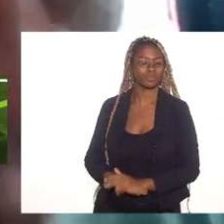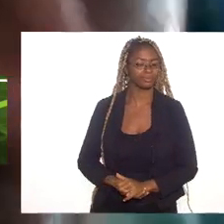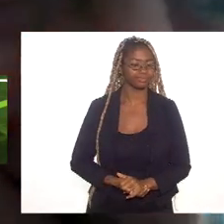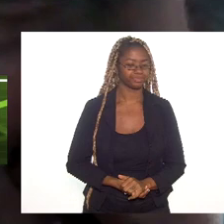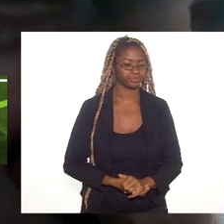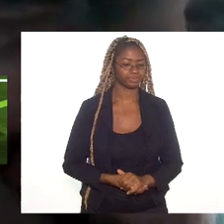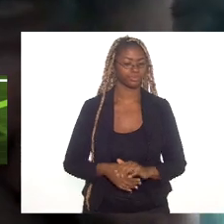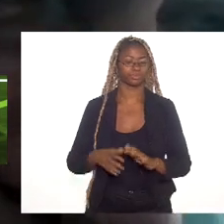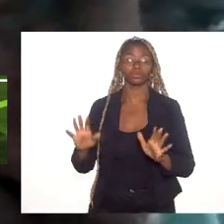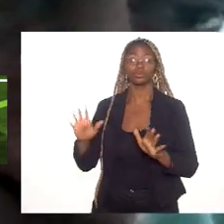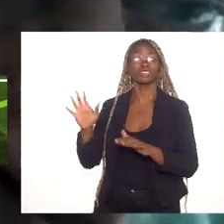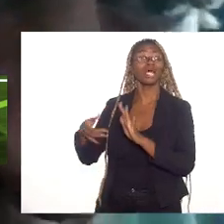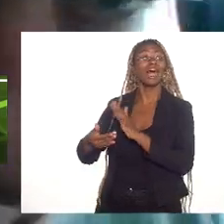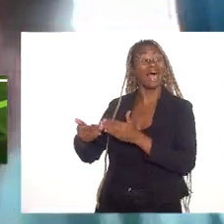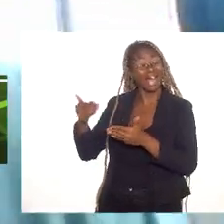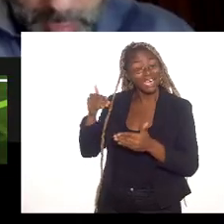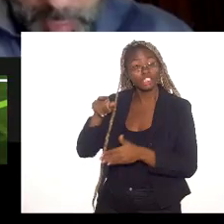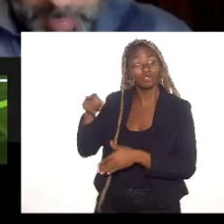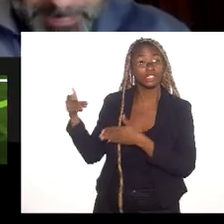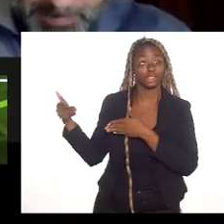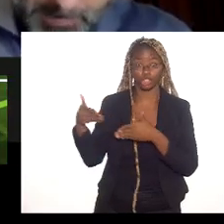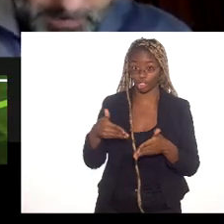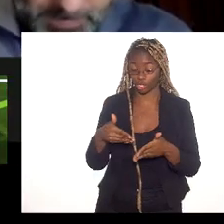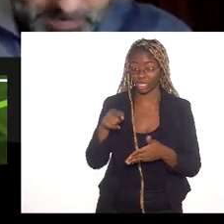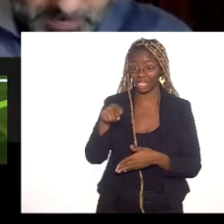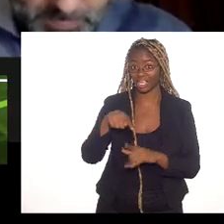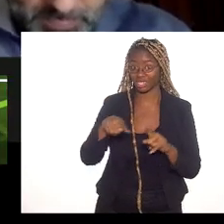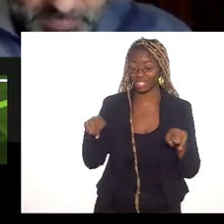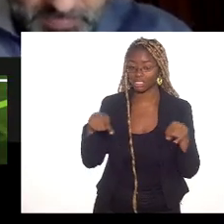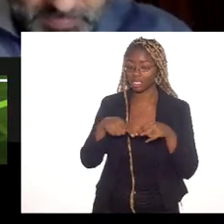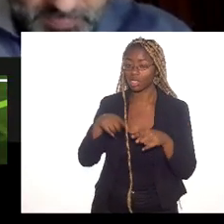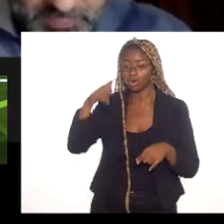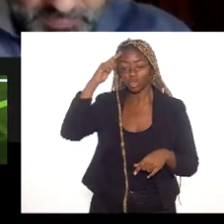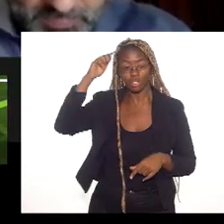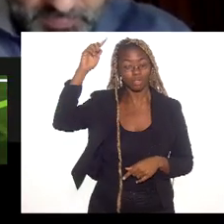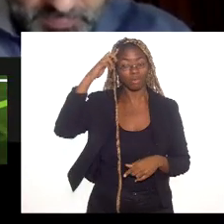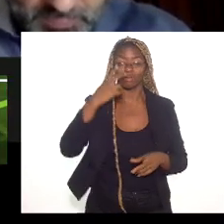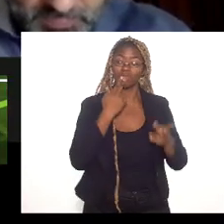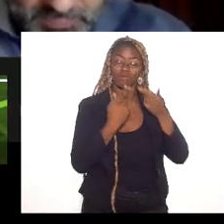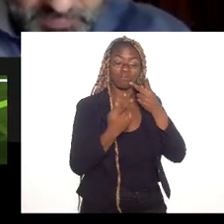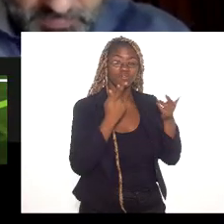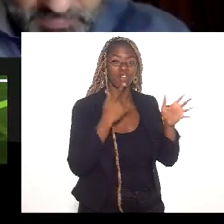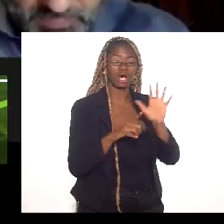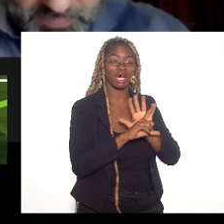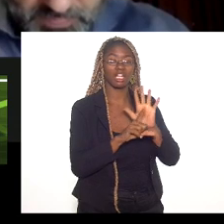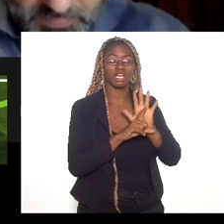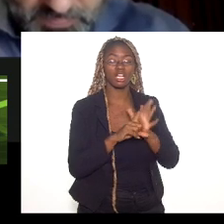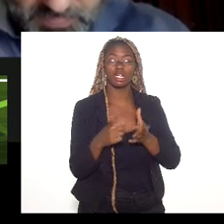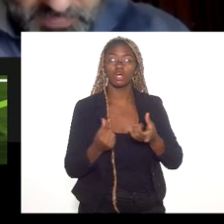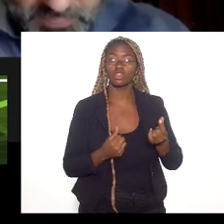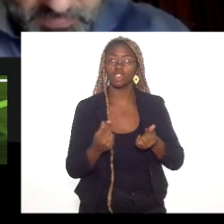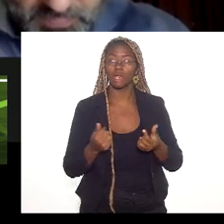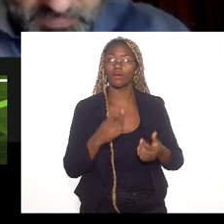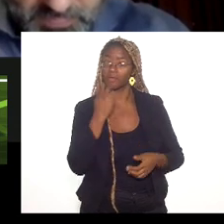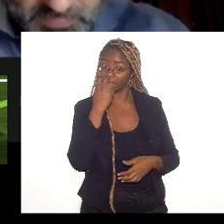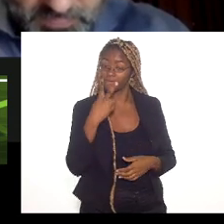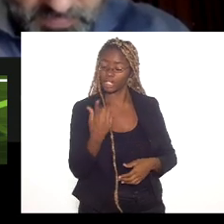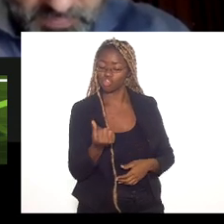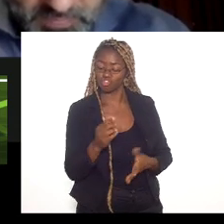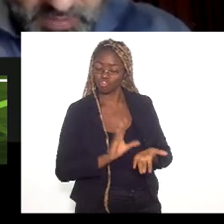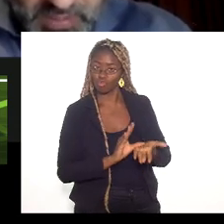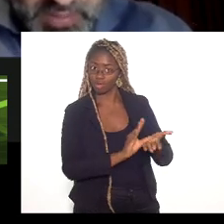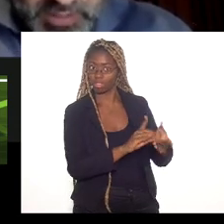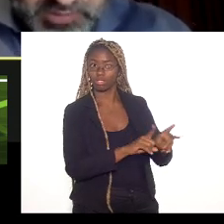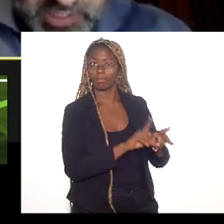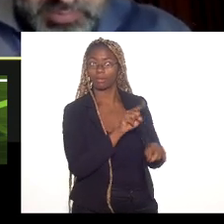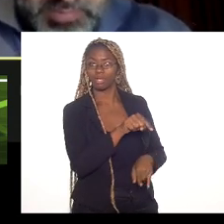até antes, Márcio, antes de você chegar, o Luiz Paulo estava dizendo que a própria lei orçamentária tem um prevê recurso para isso. Eu nem